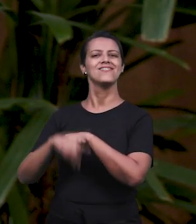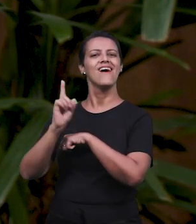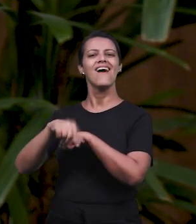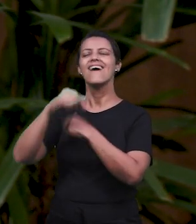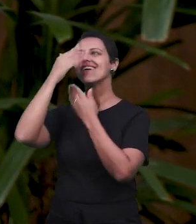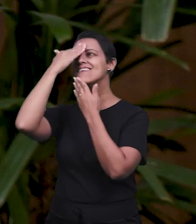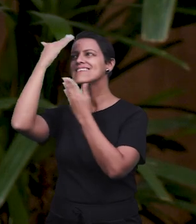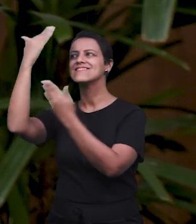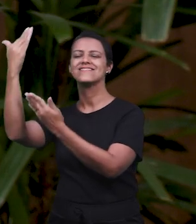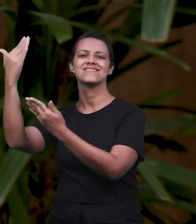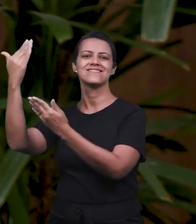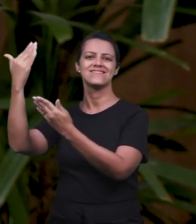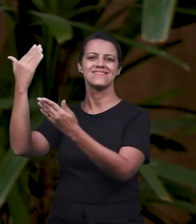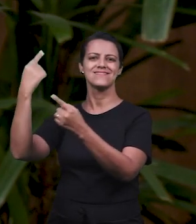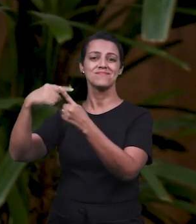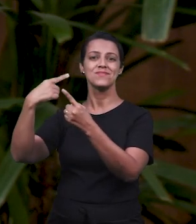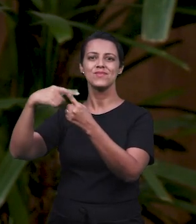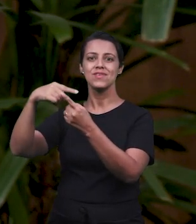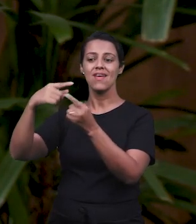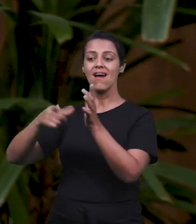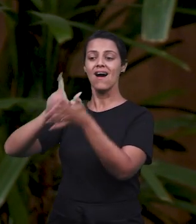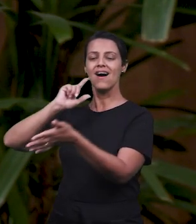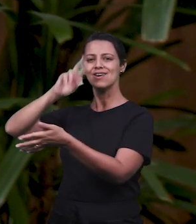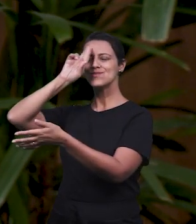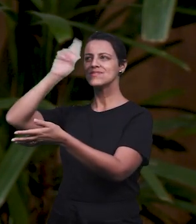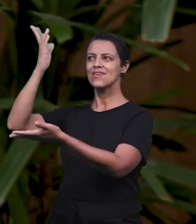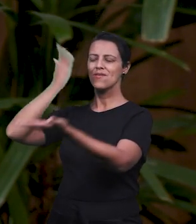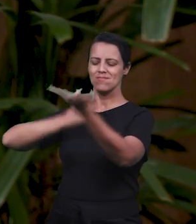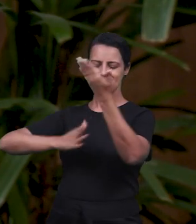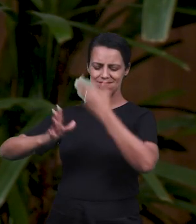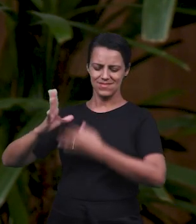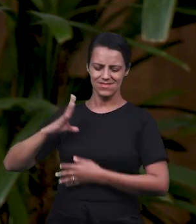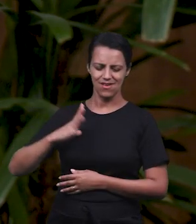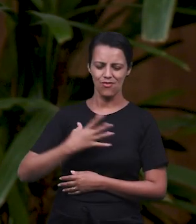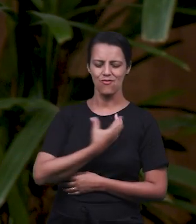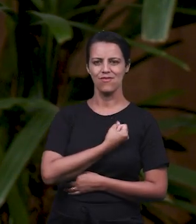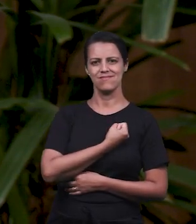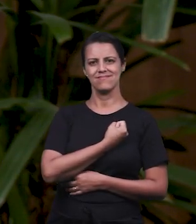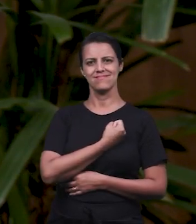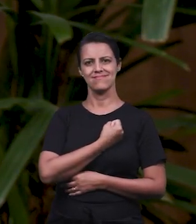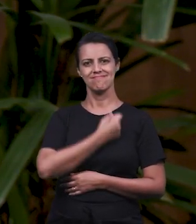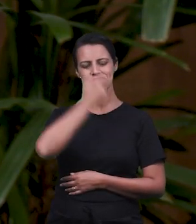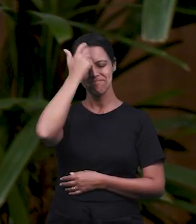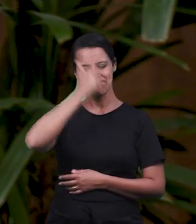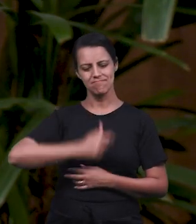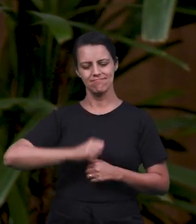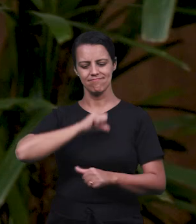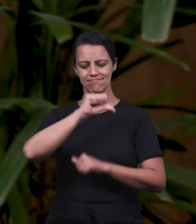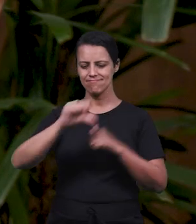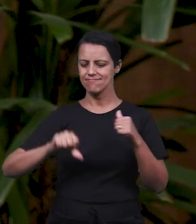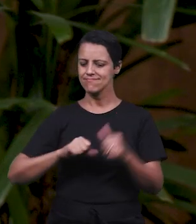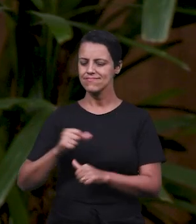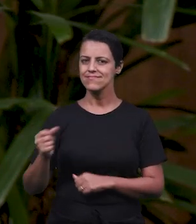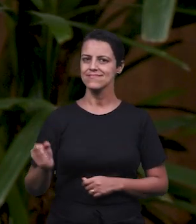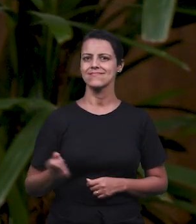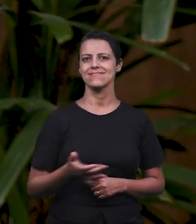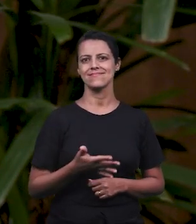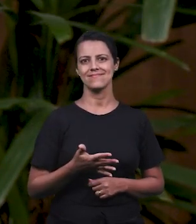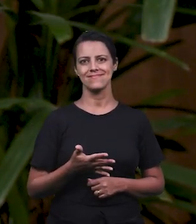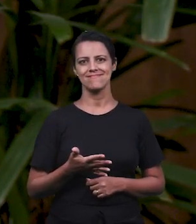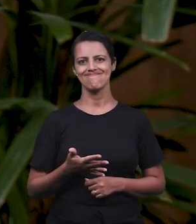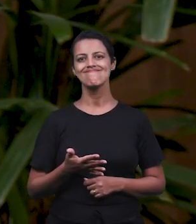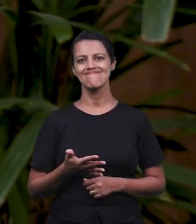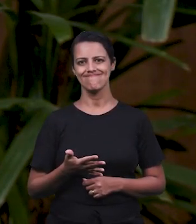nos conferiu às nossas vidas, pela transformação da nossa, mudança da nossa história, né? De